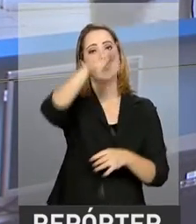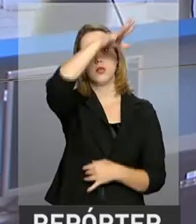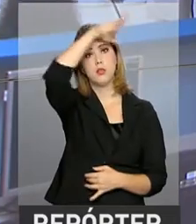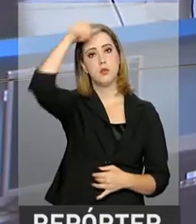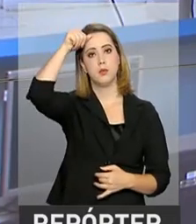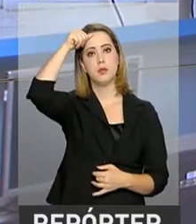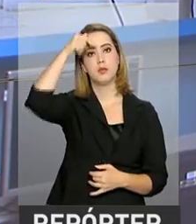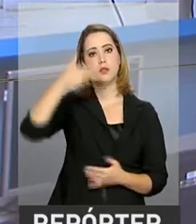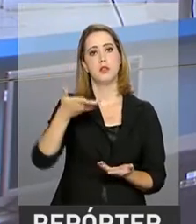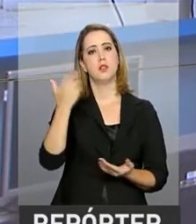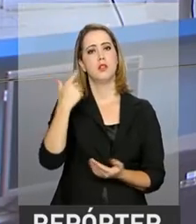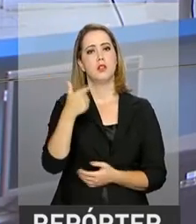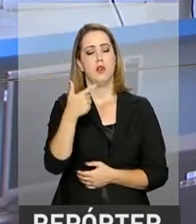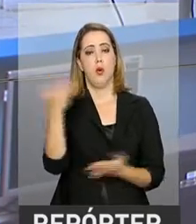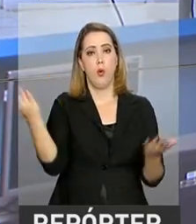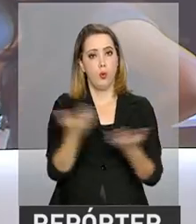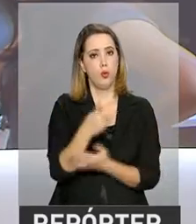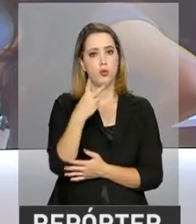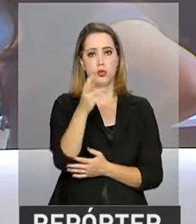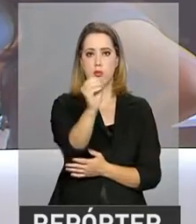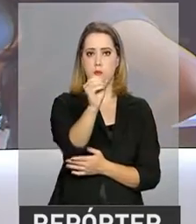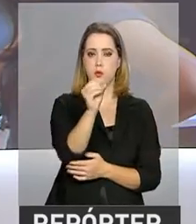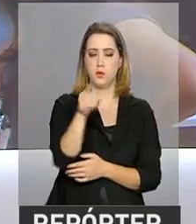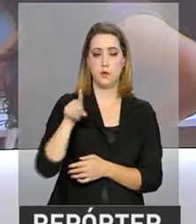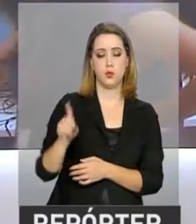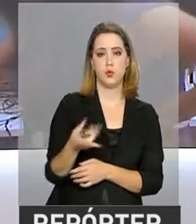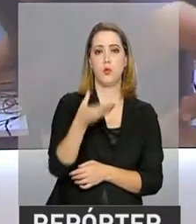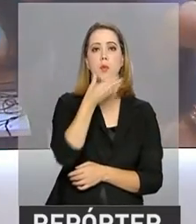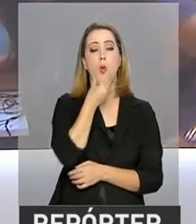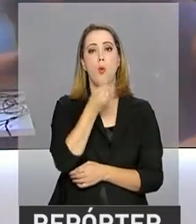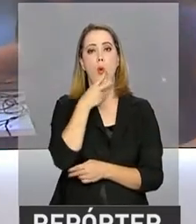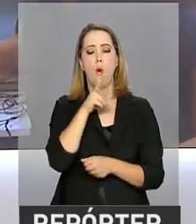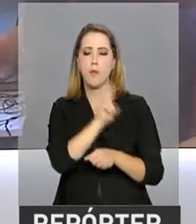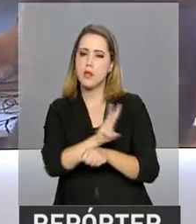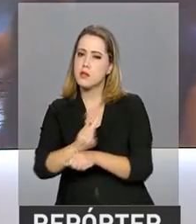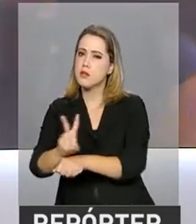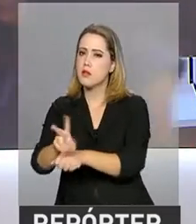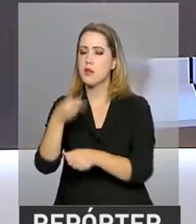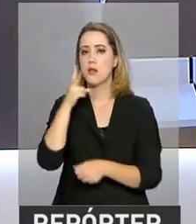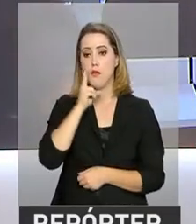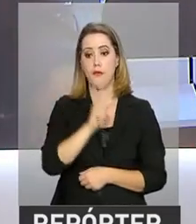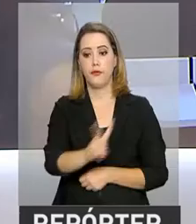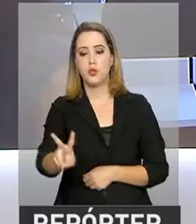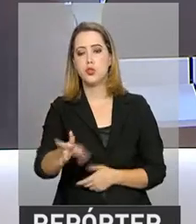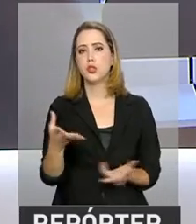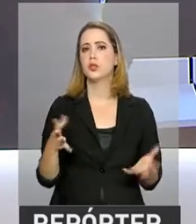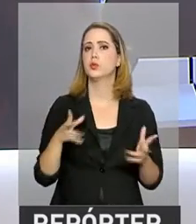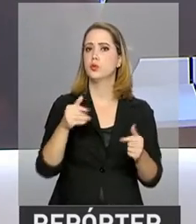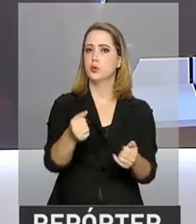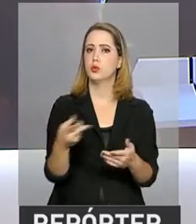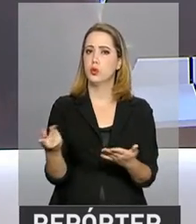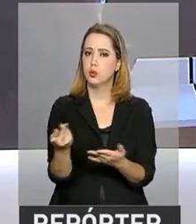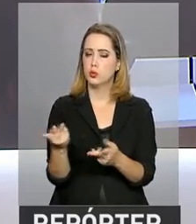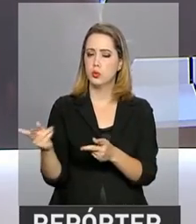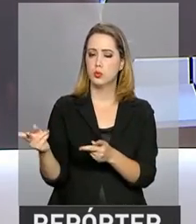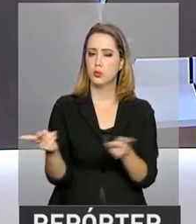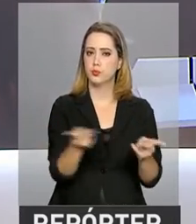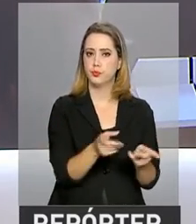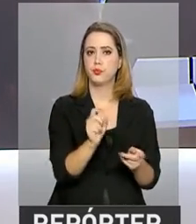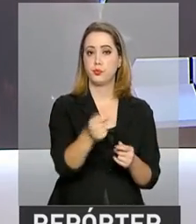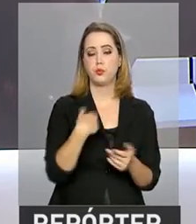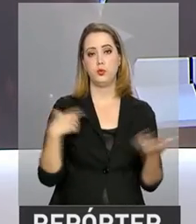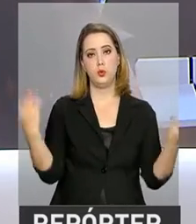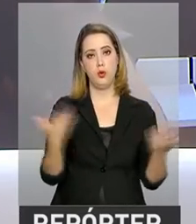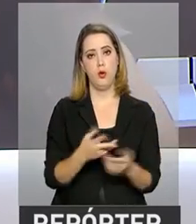região. Hoje, são 20 mil. Esta semana, o ministro da Defesa, Raul Jungmann, visitou cidades nas fronteiras com Peru e